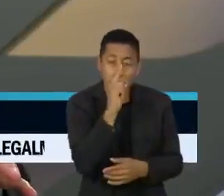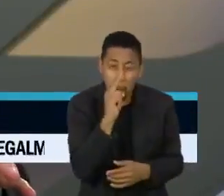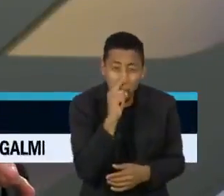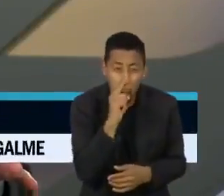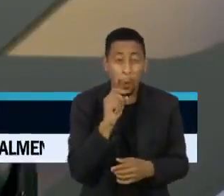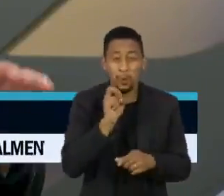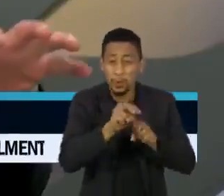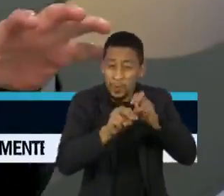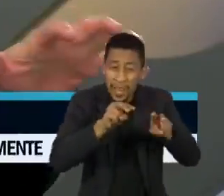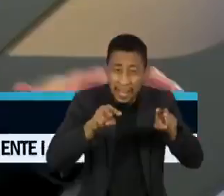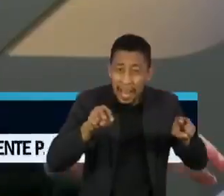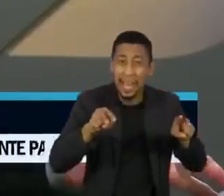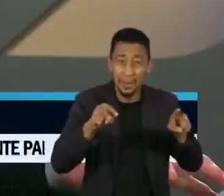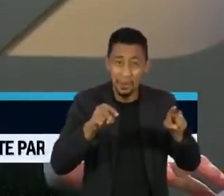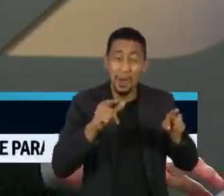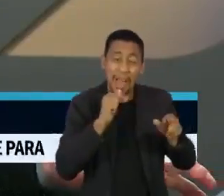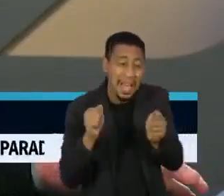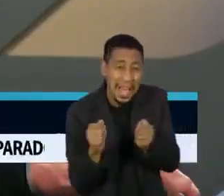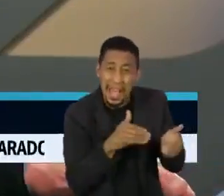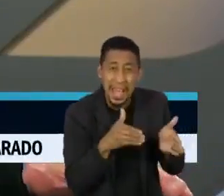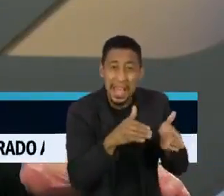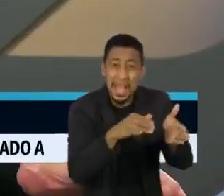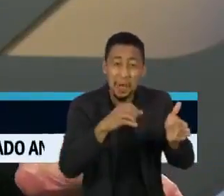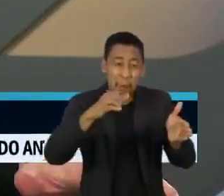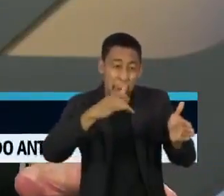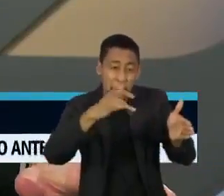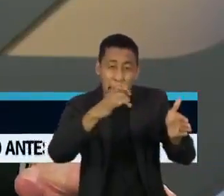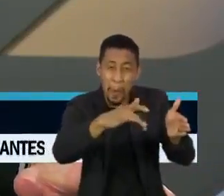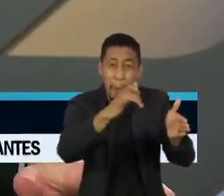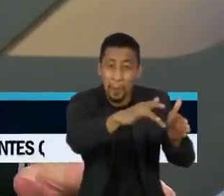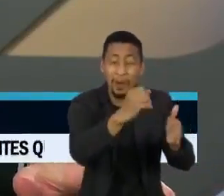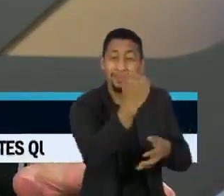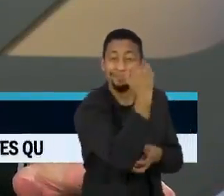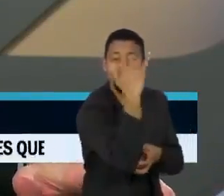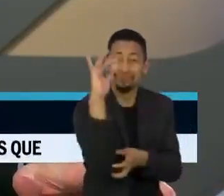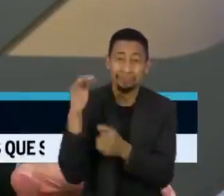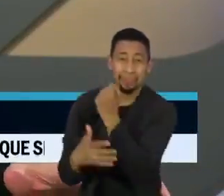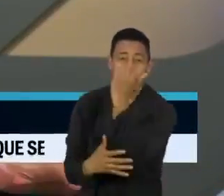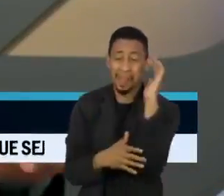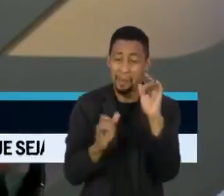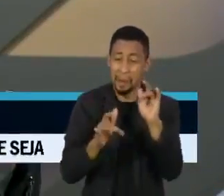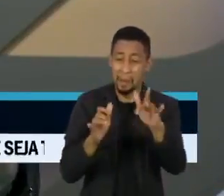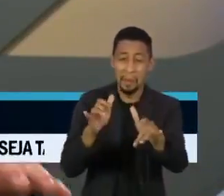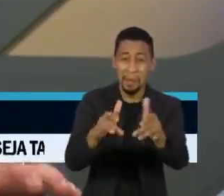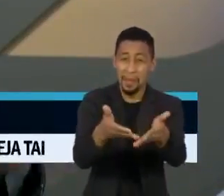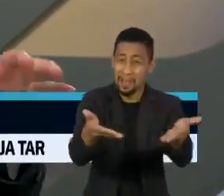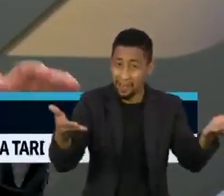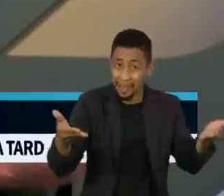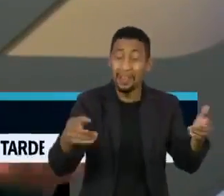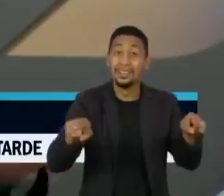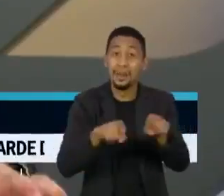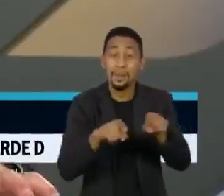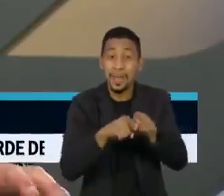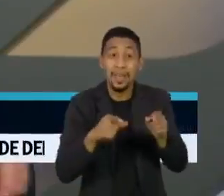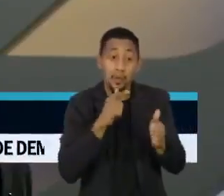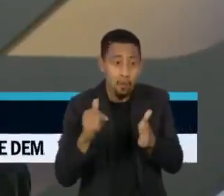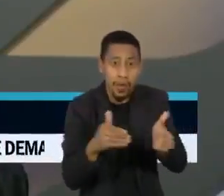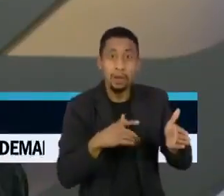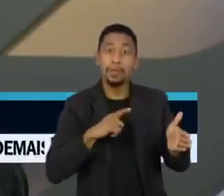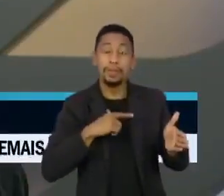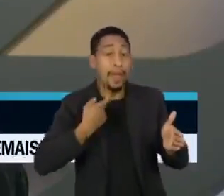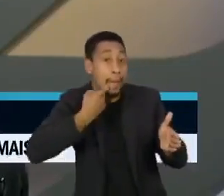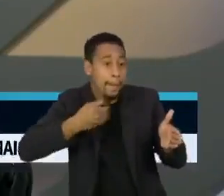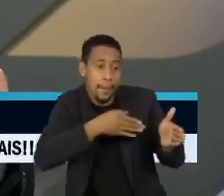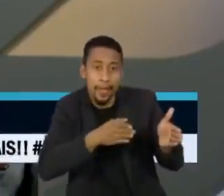vão para os rios contaminam os peixes de novo volto uma contaminar O Homem nós temos muitos